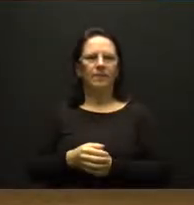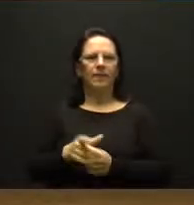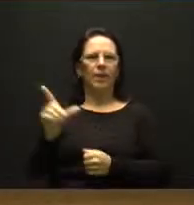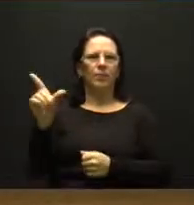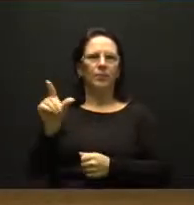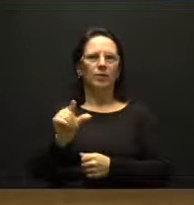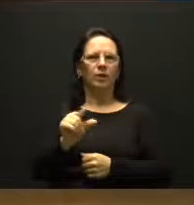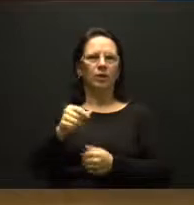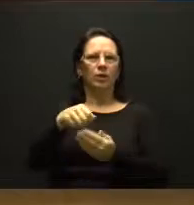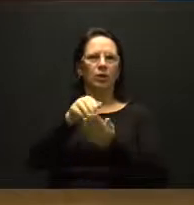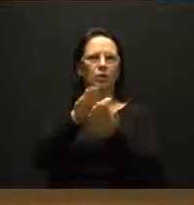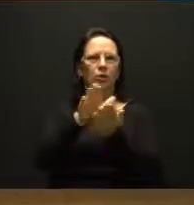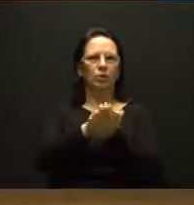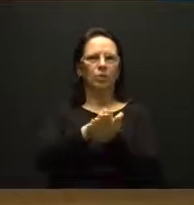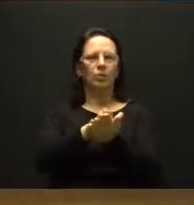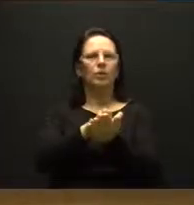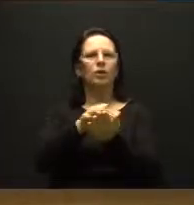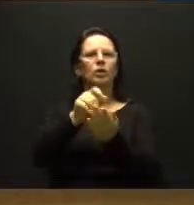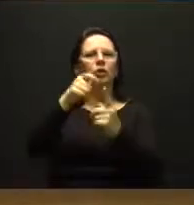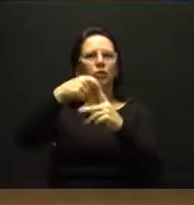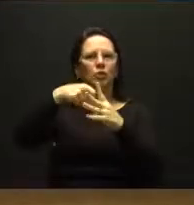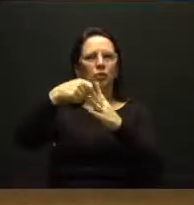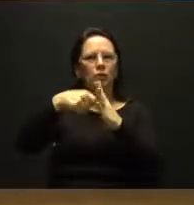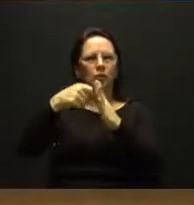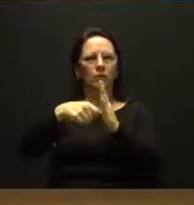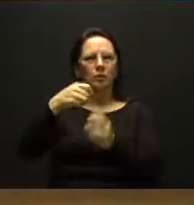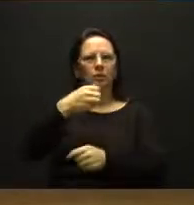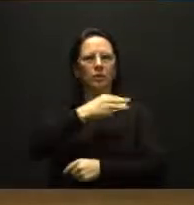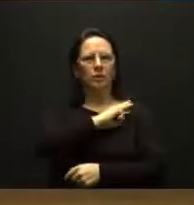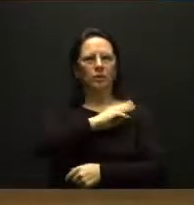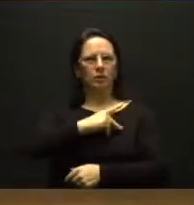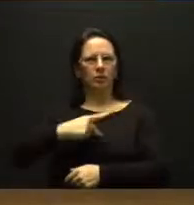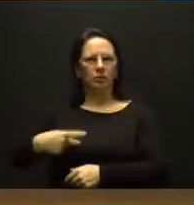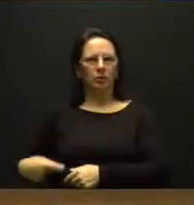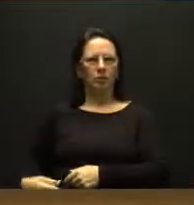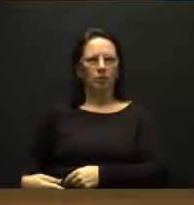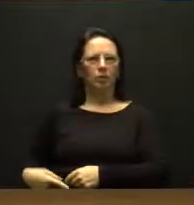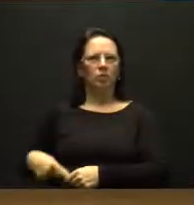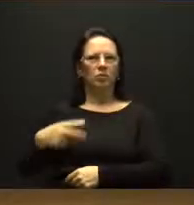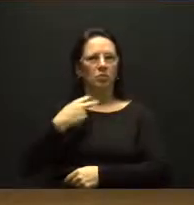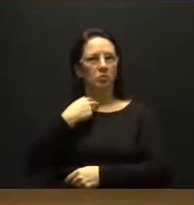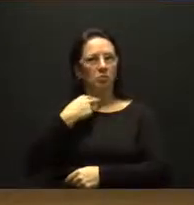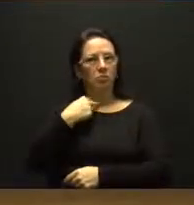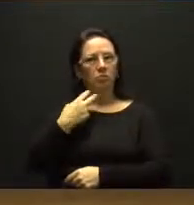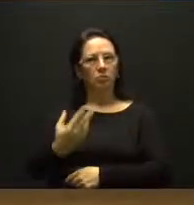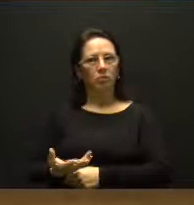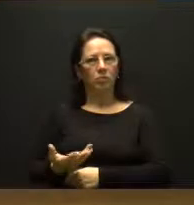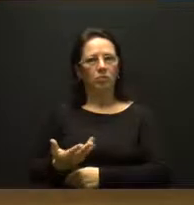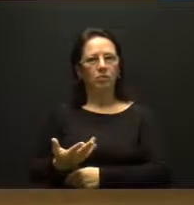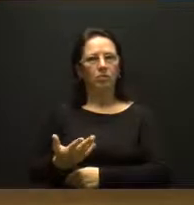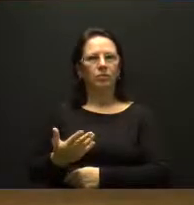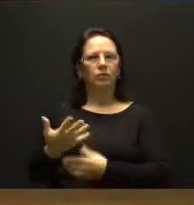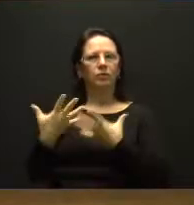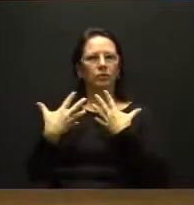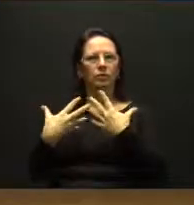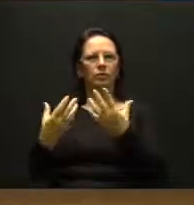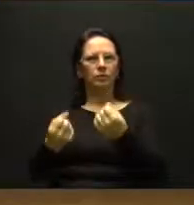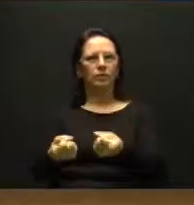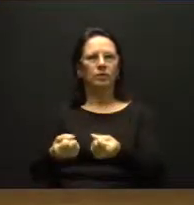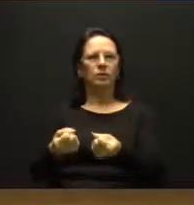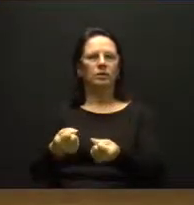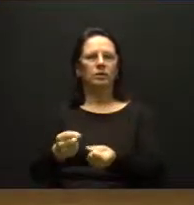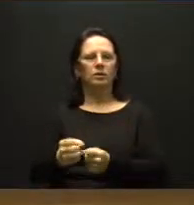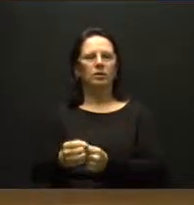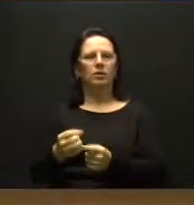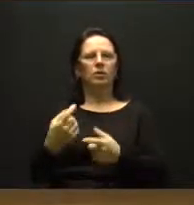menor que a multa aplicada mensalmente pelo ministério público multa essa que não pode é argüir é que não desconhece